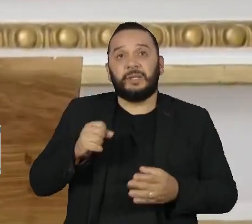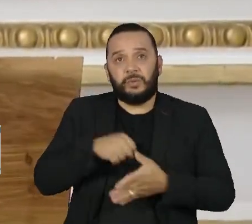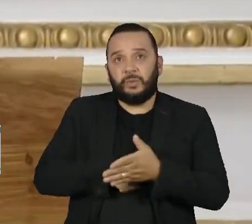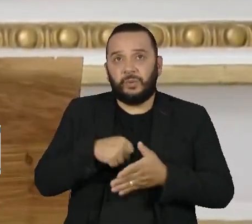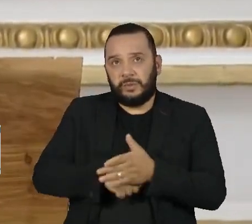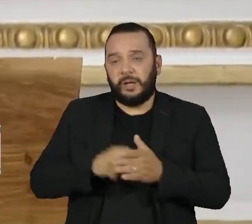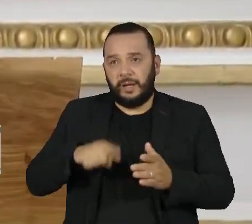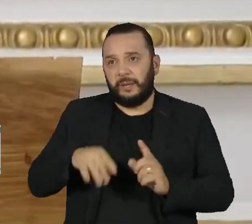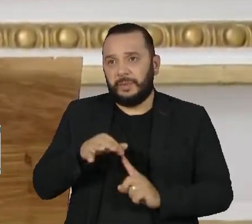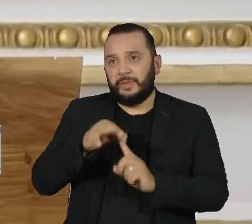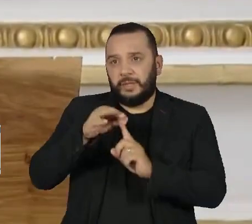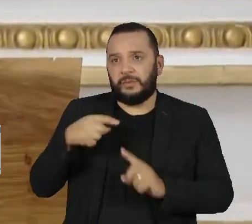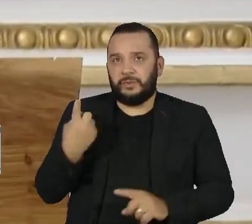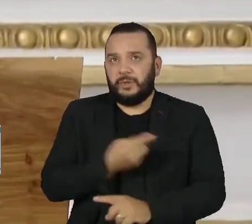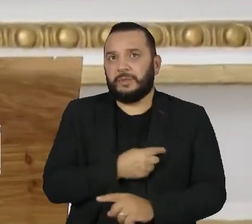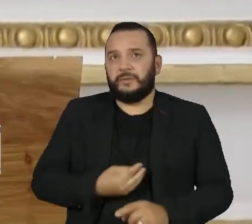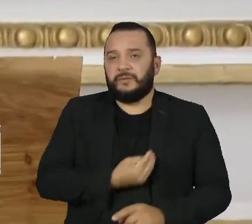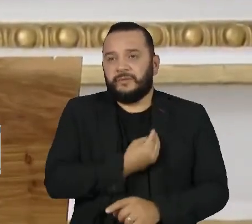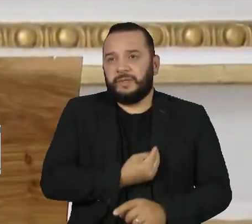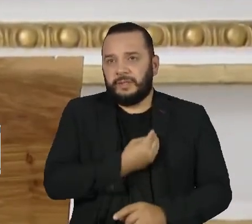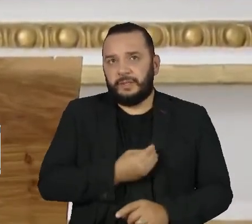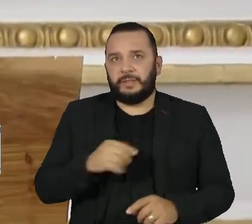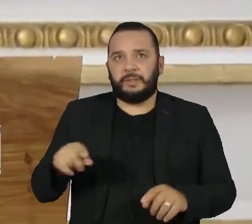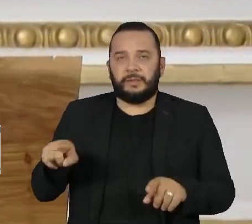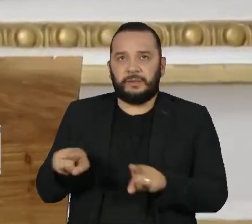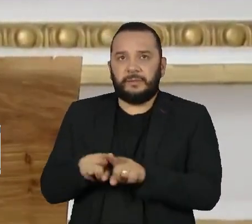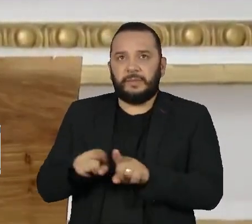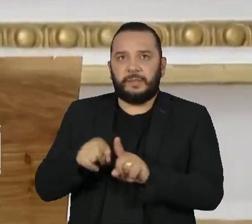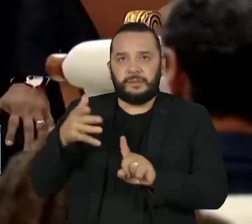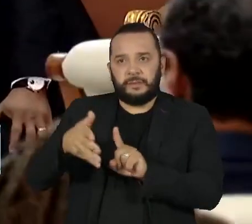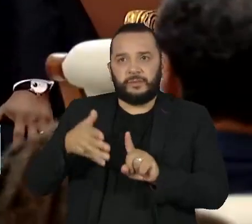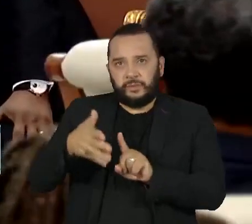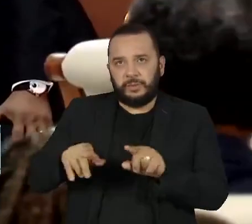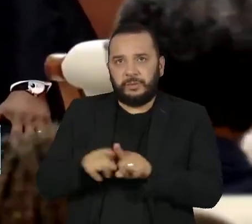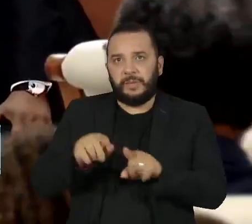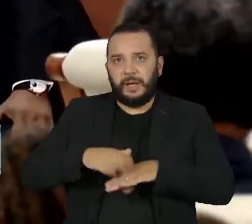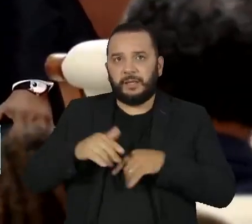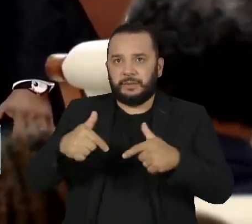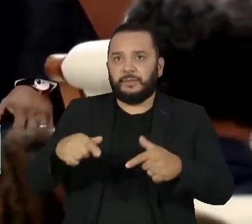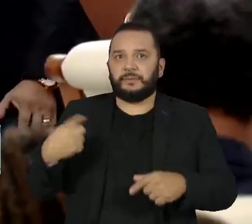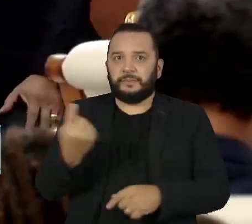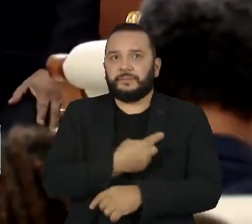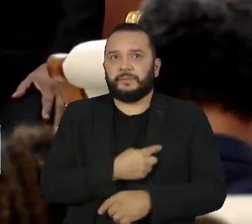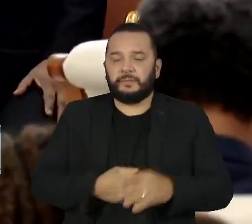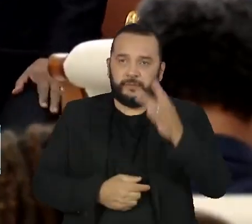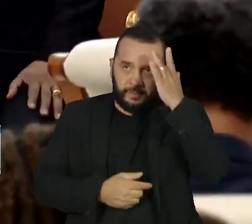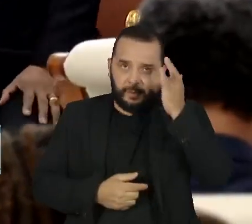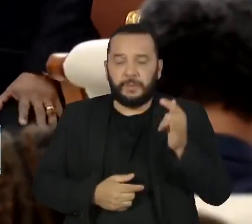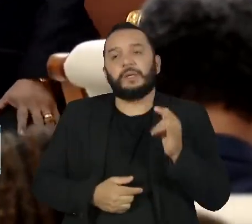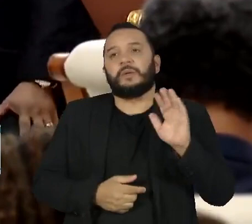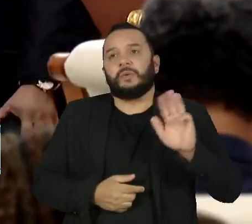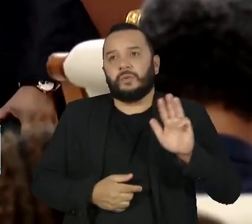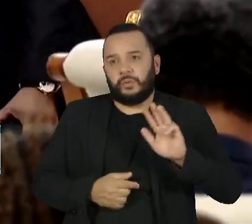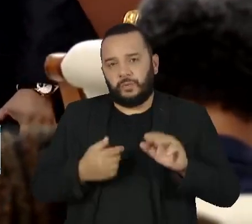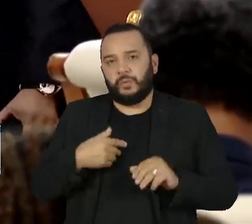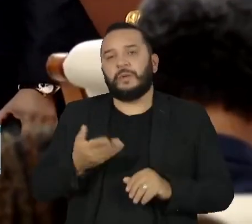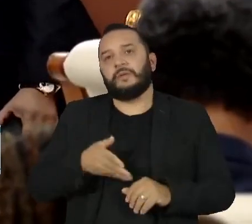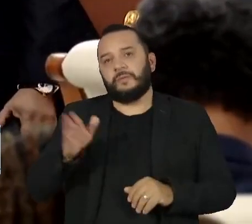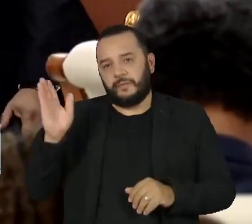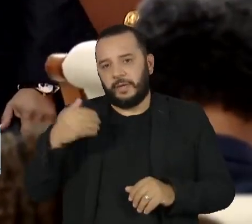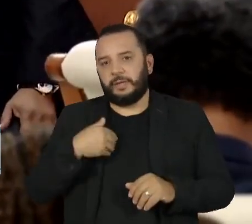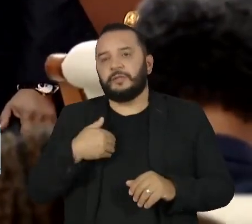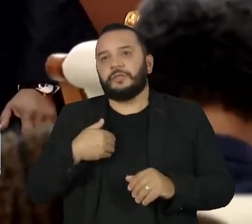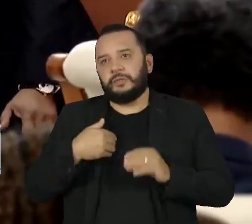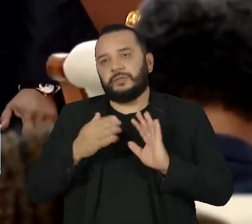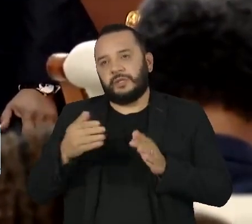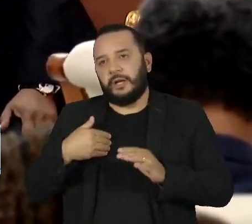nossa vida, em cada discurso, em cada ação nossa. Amanhã, Lula ainda estará em Luanda e no domingo